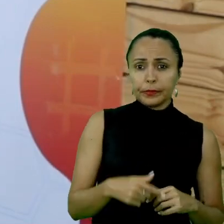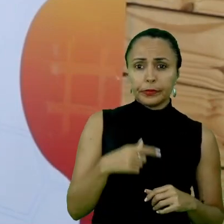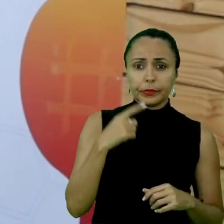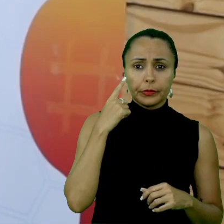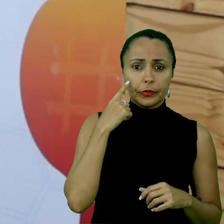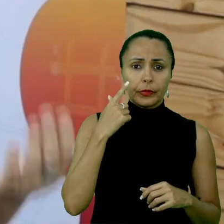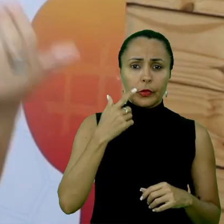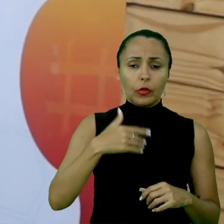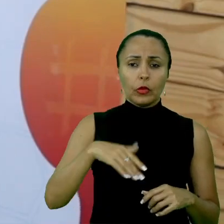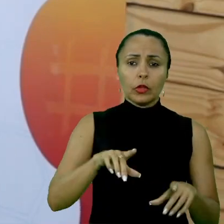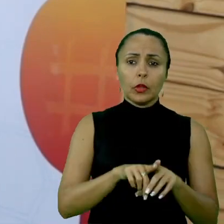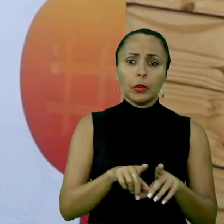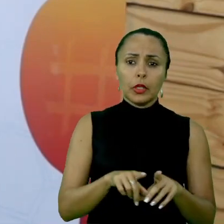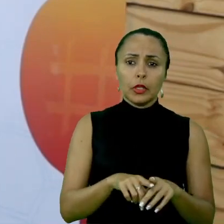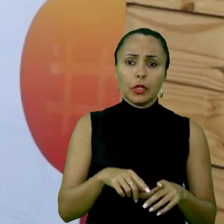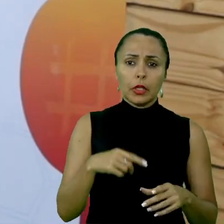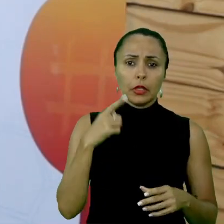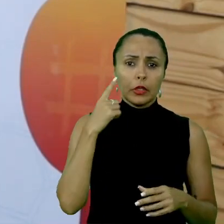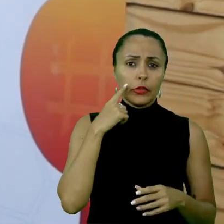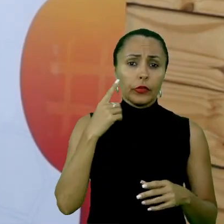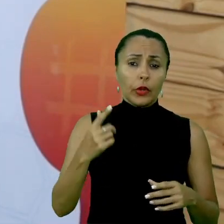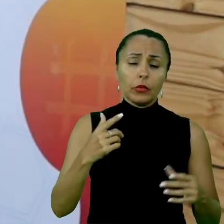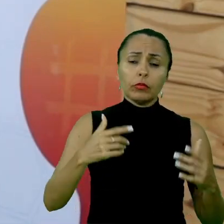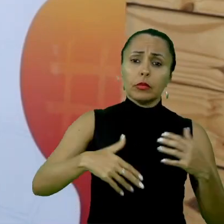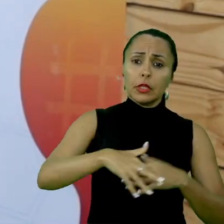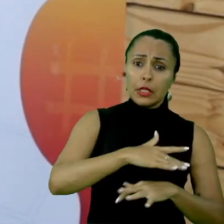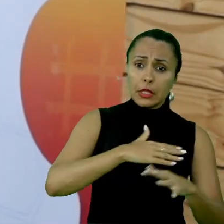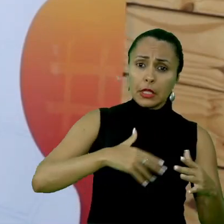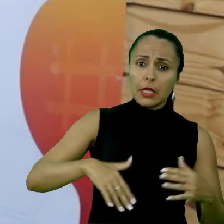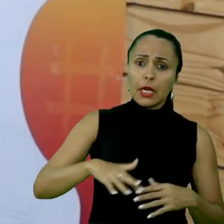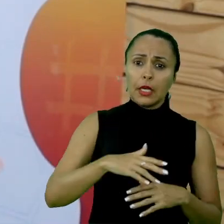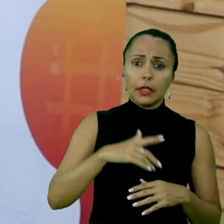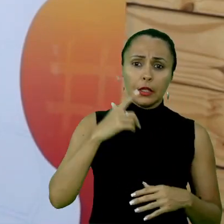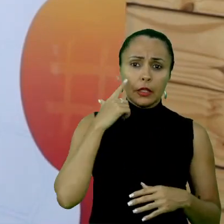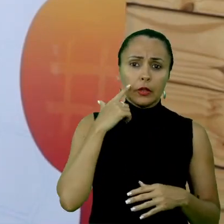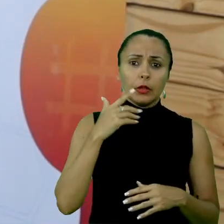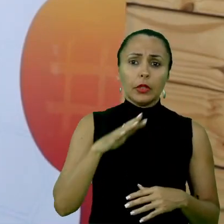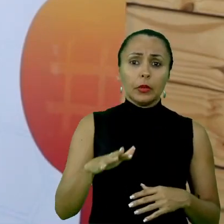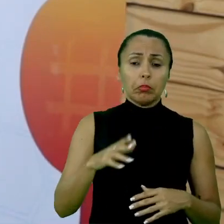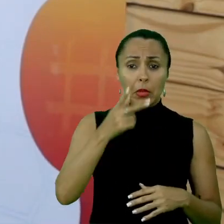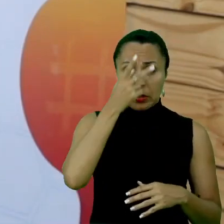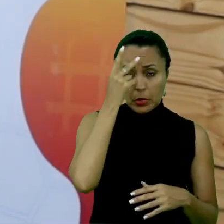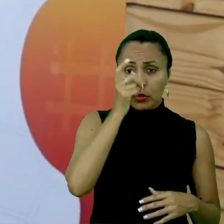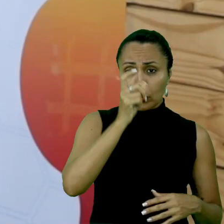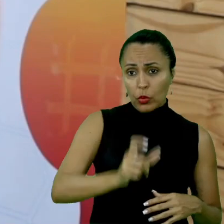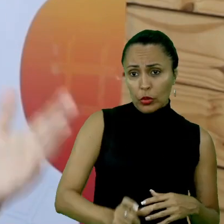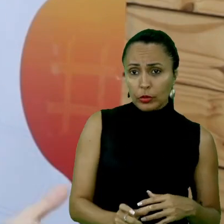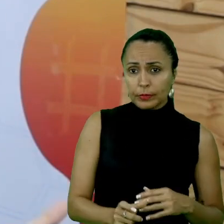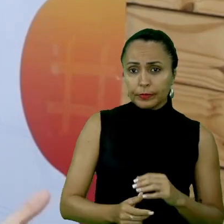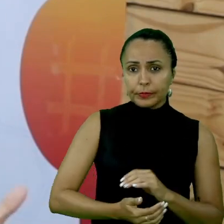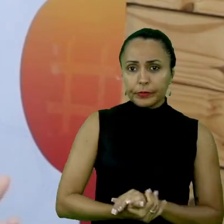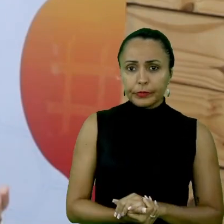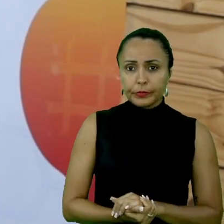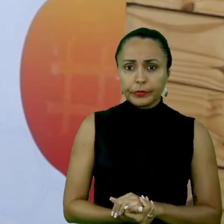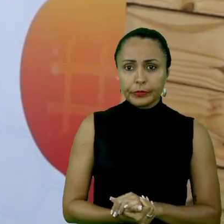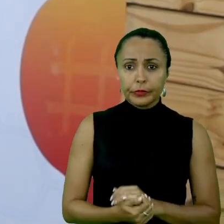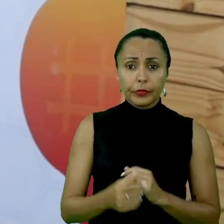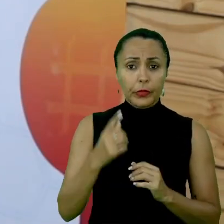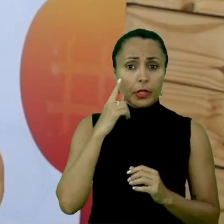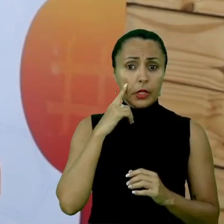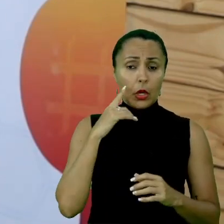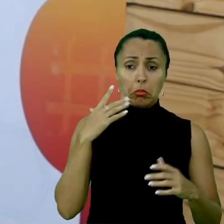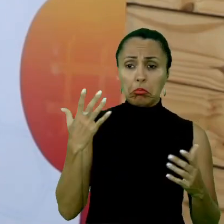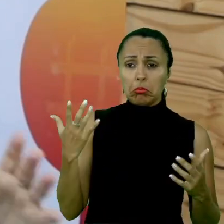essa referência. As pessoas vêm da cidade, já de ter escutado depoimento assim, as pessoas vêm para a cidade, se